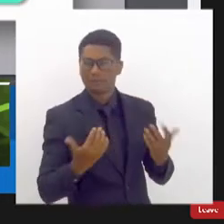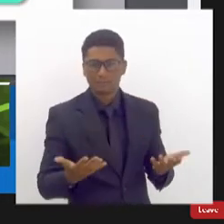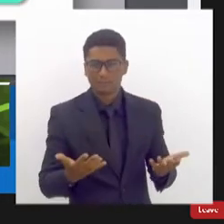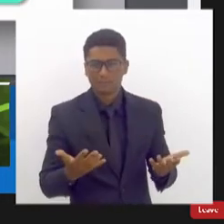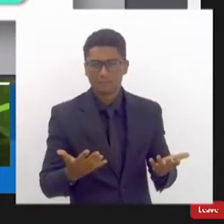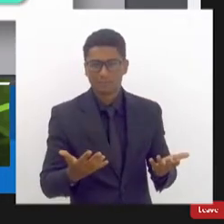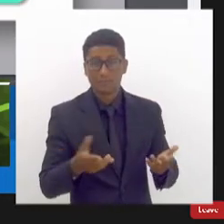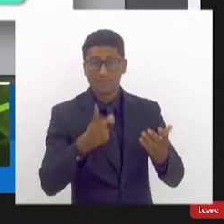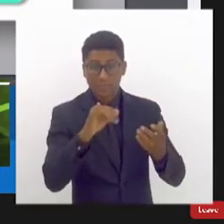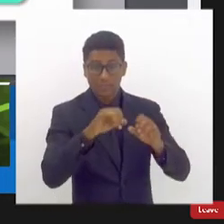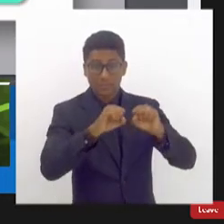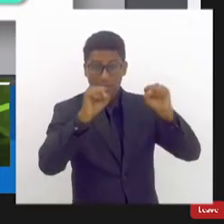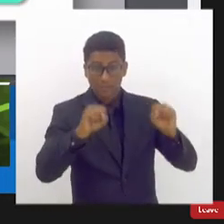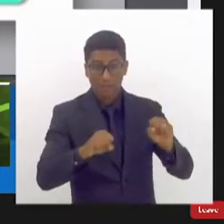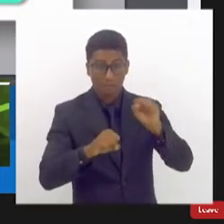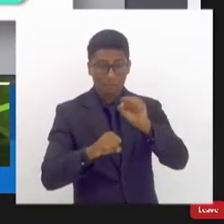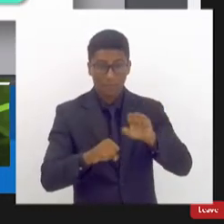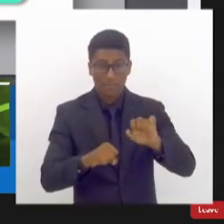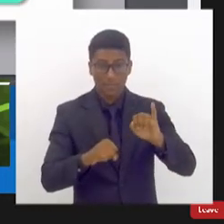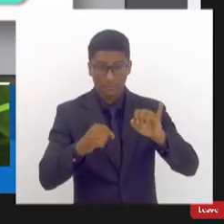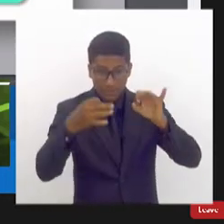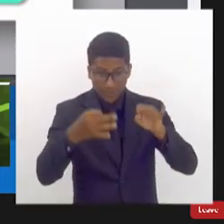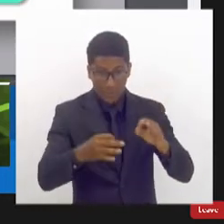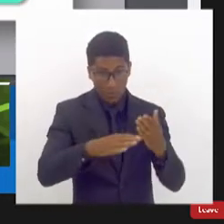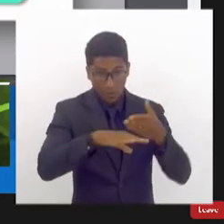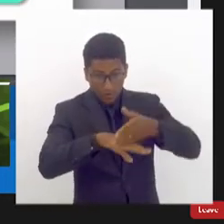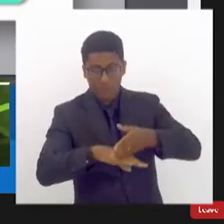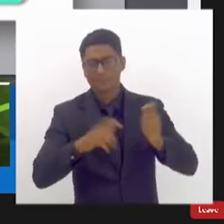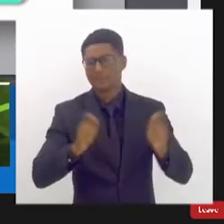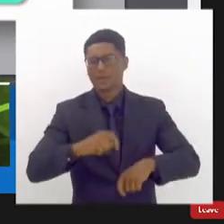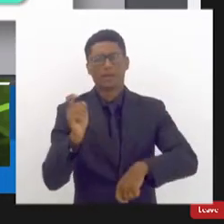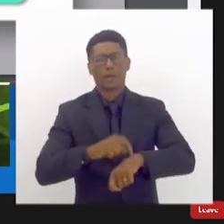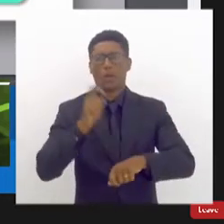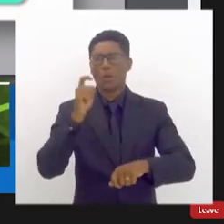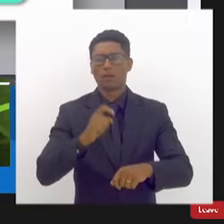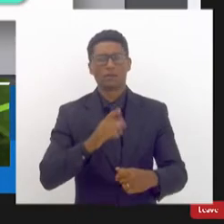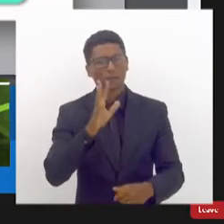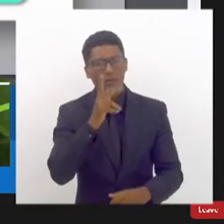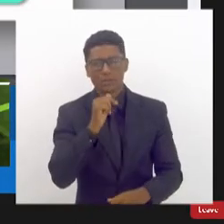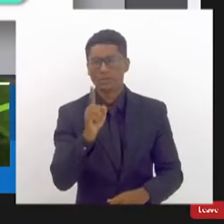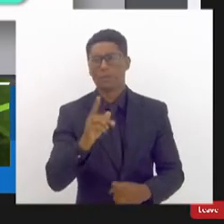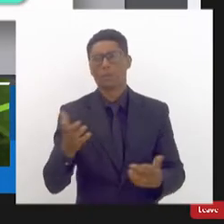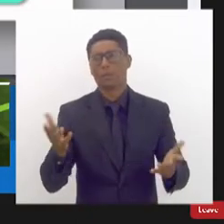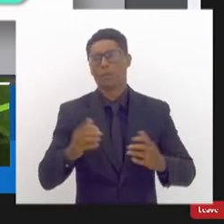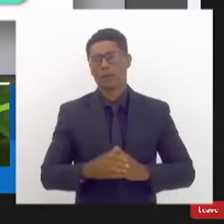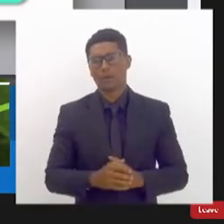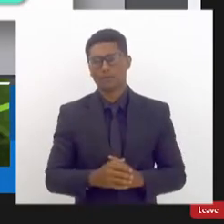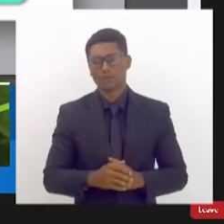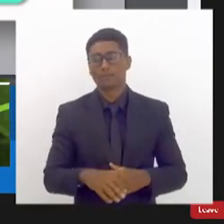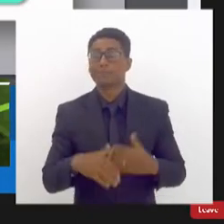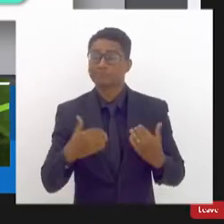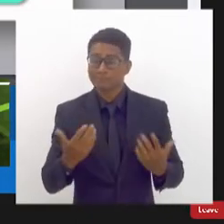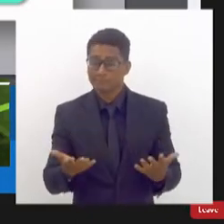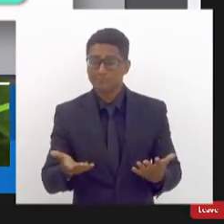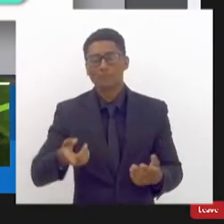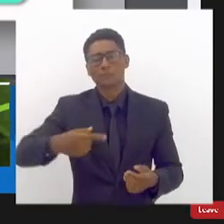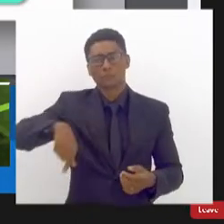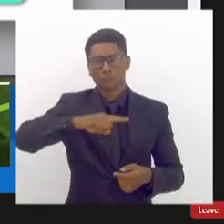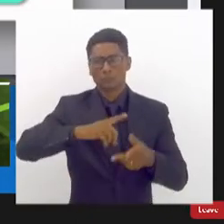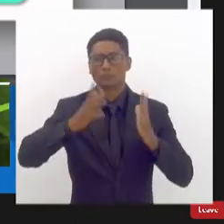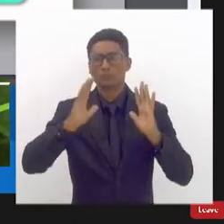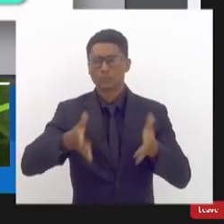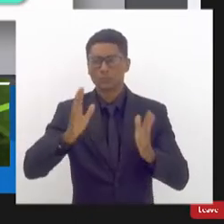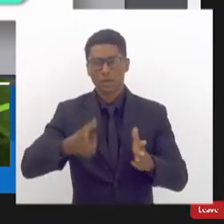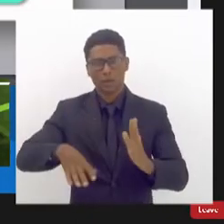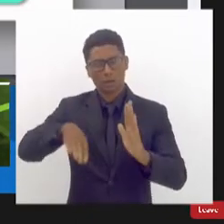imediatamente. A revisão das normas em vigor, nós já conseguimos fazer o mapeamento de todas as